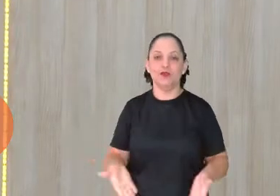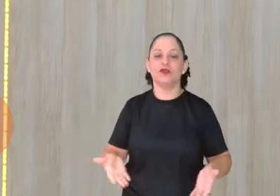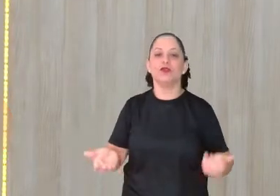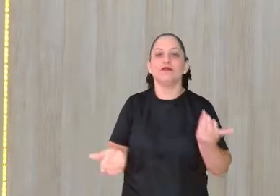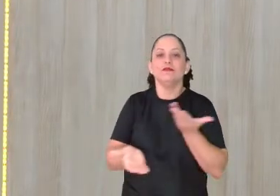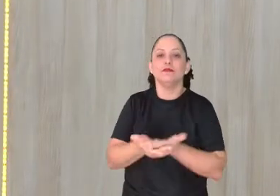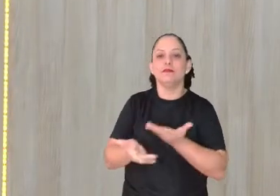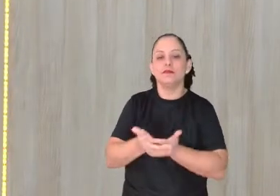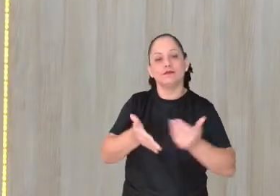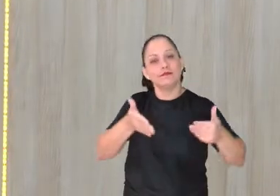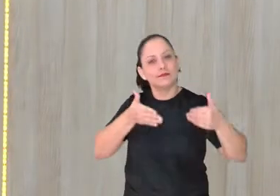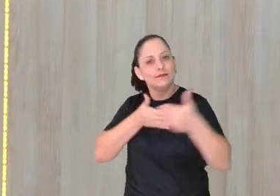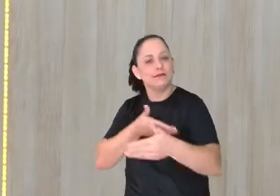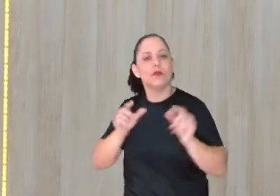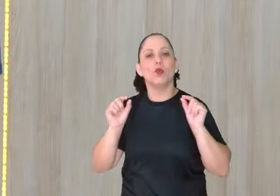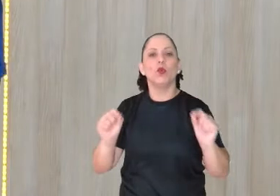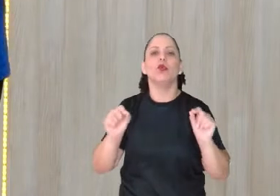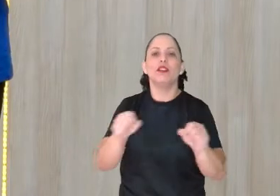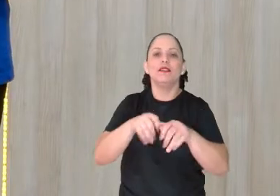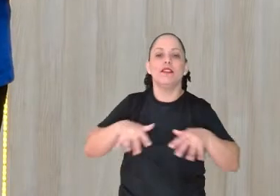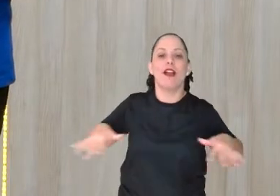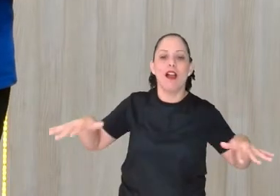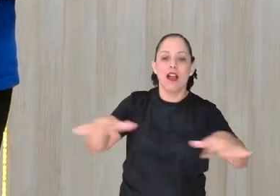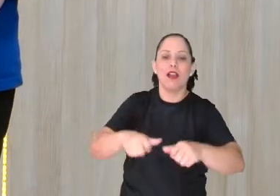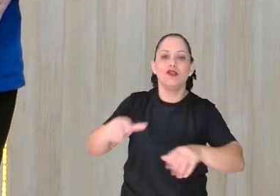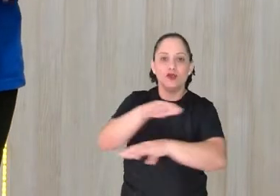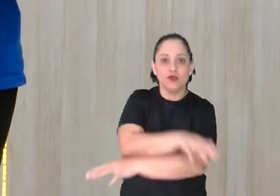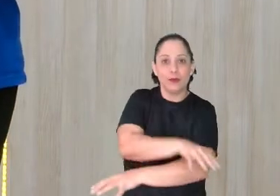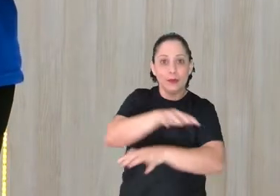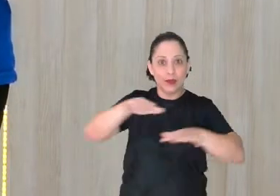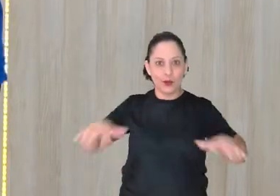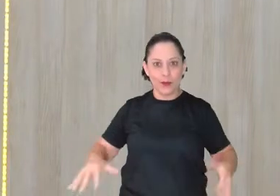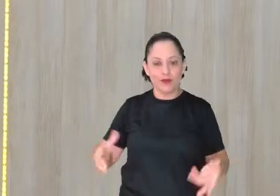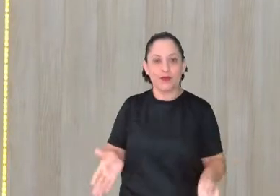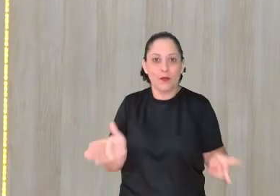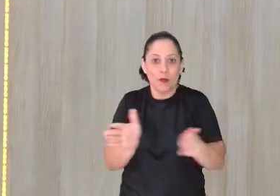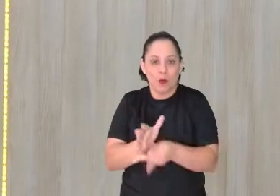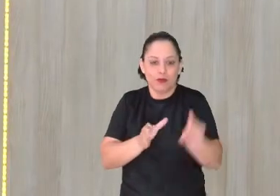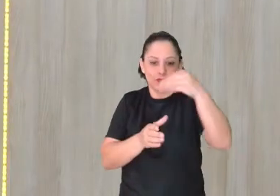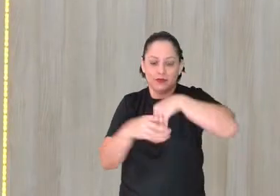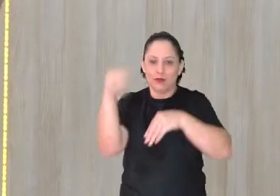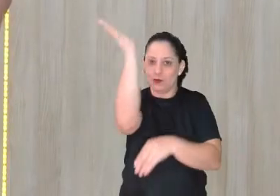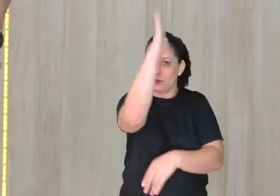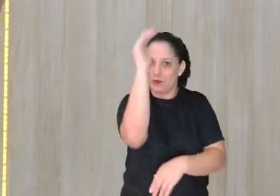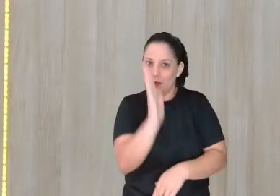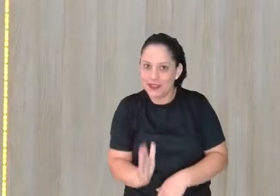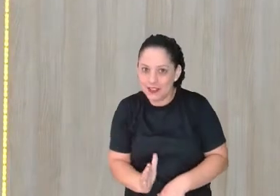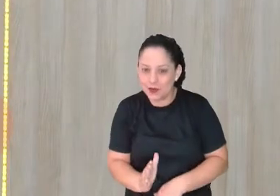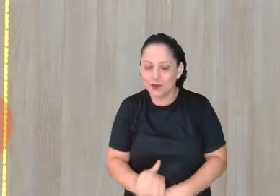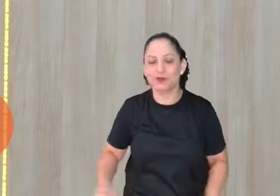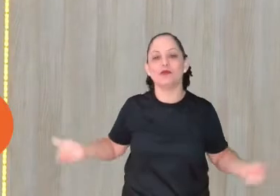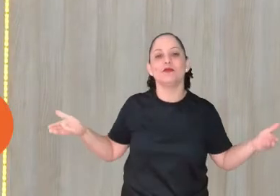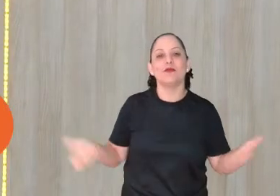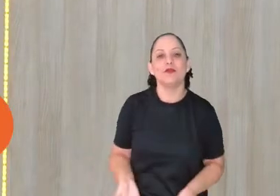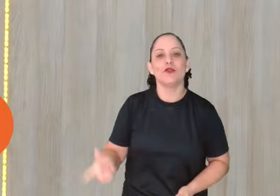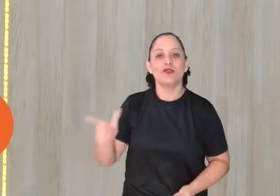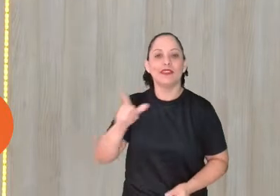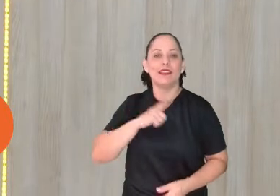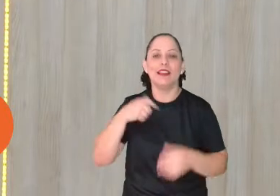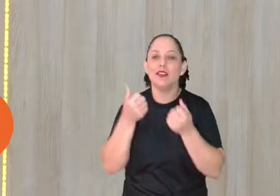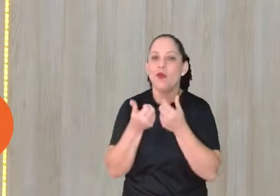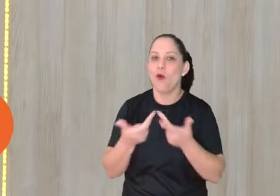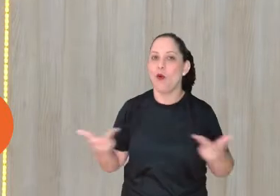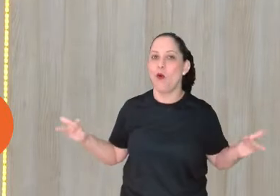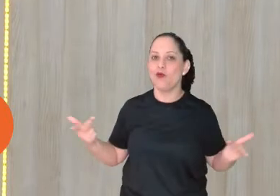ao estudo dos biomas terrestres do Brasil. Lembre que eu tenho algumas coisas hoje para desvendar, que